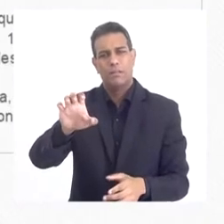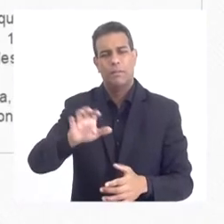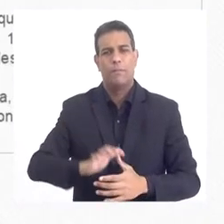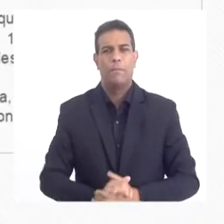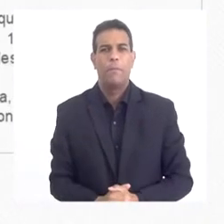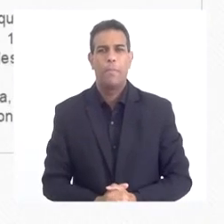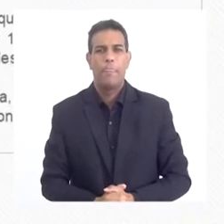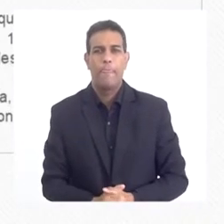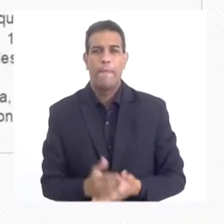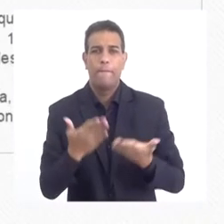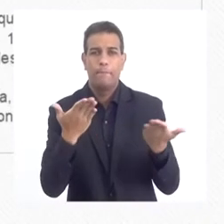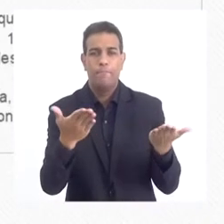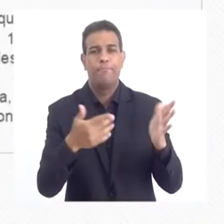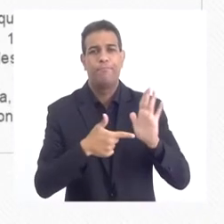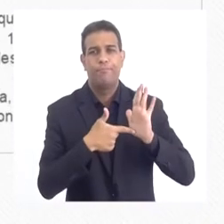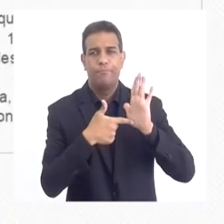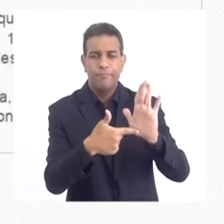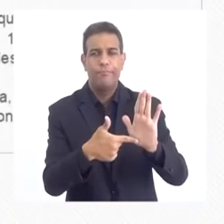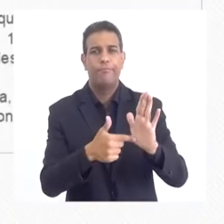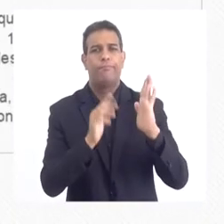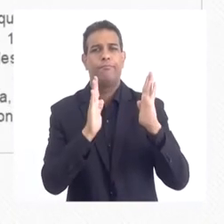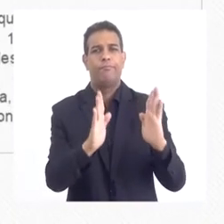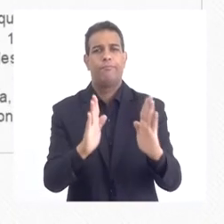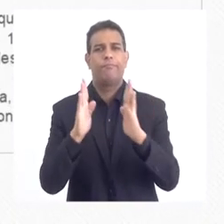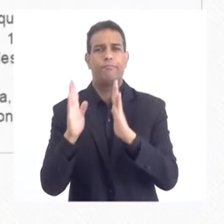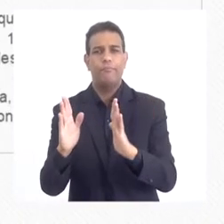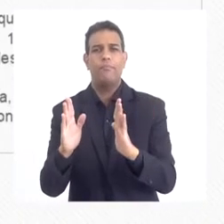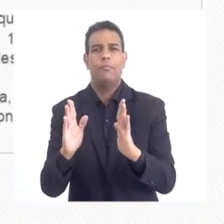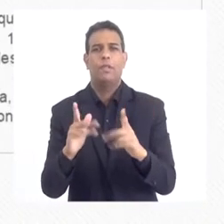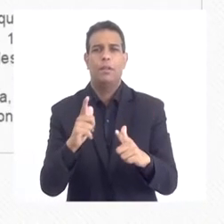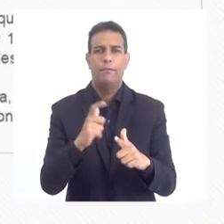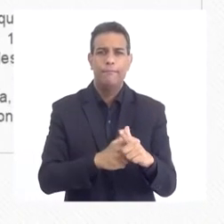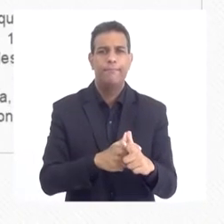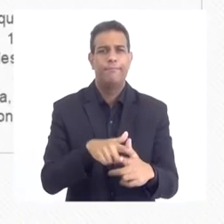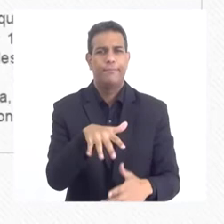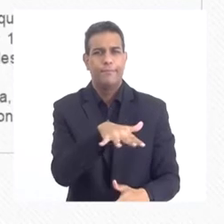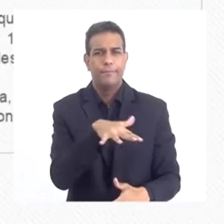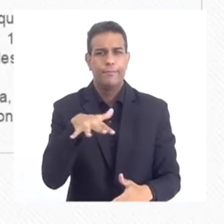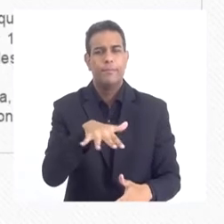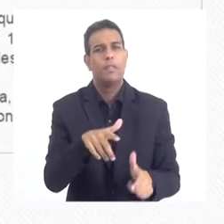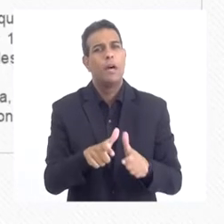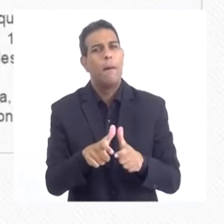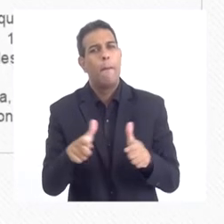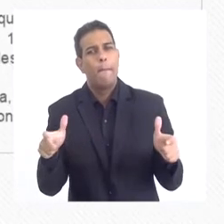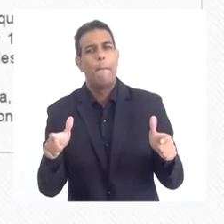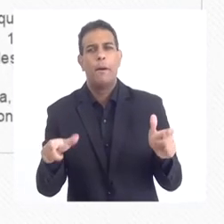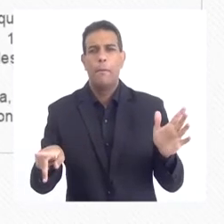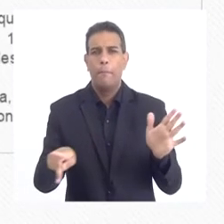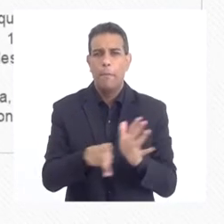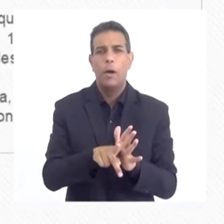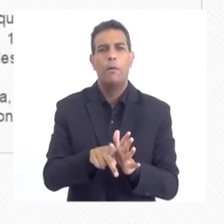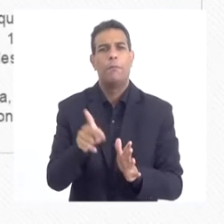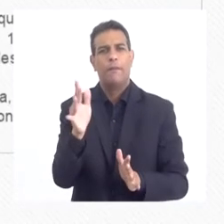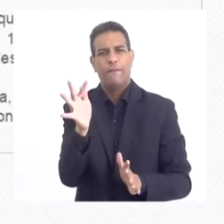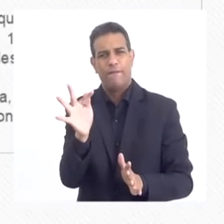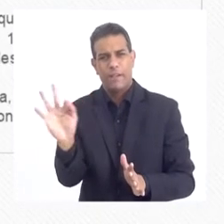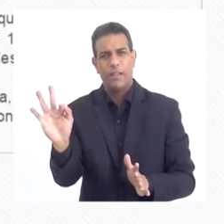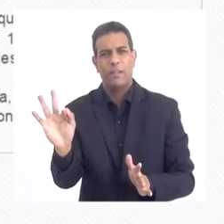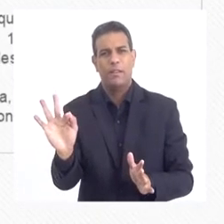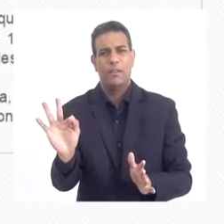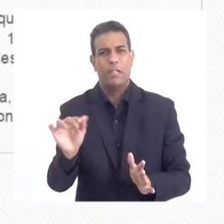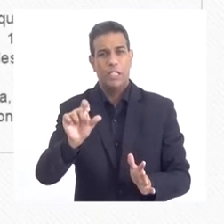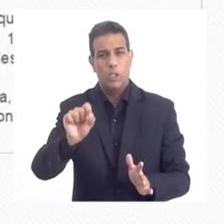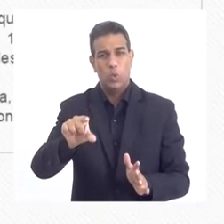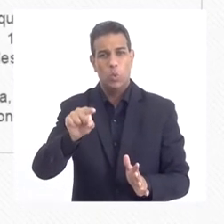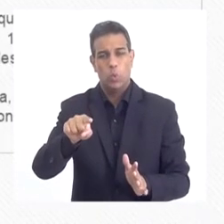Aqui nós apresentamos um quadro da dívida por setor, obviamente que a maior parte é da União, o que está em azul.